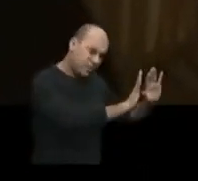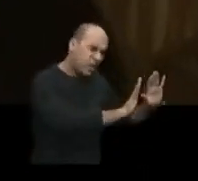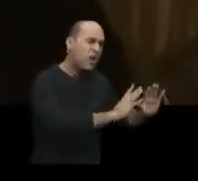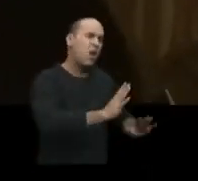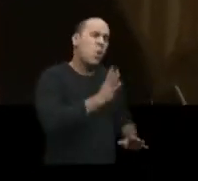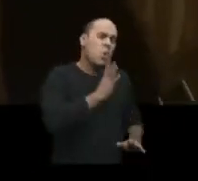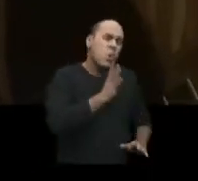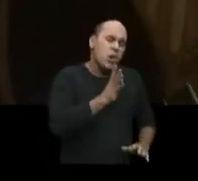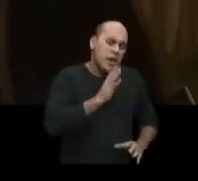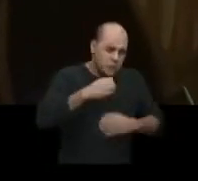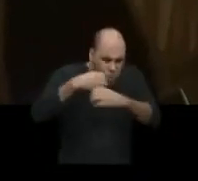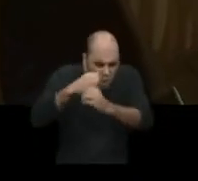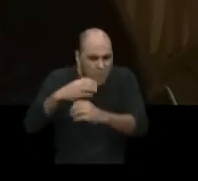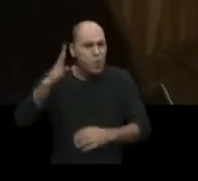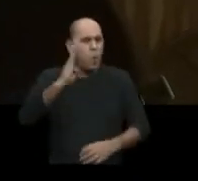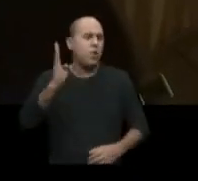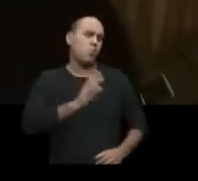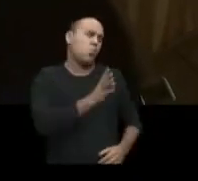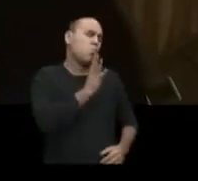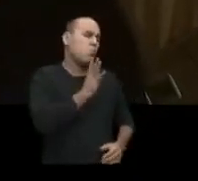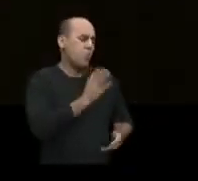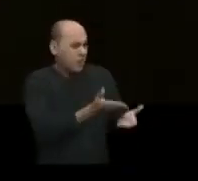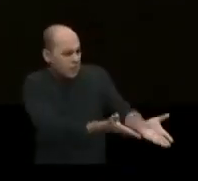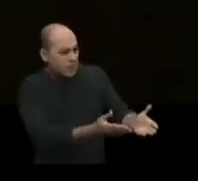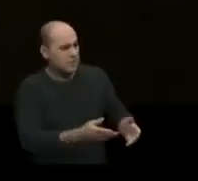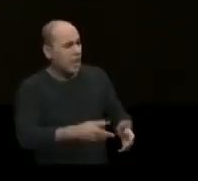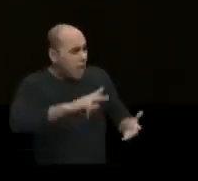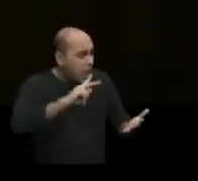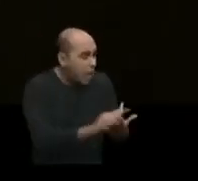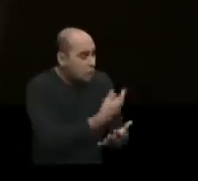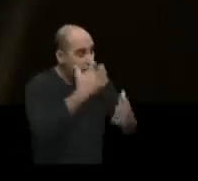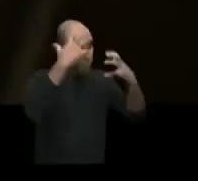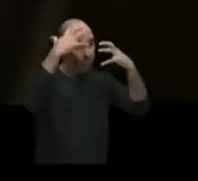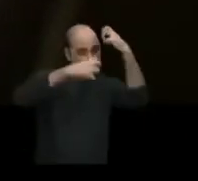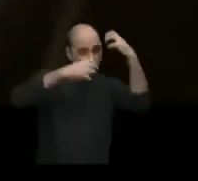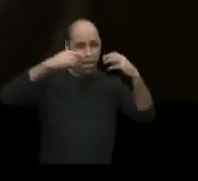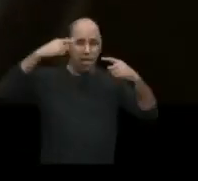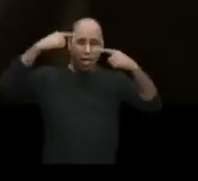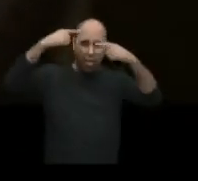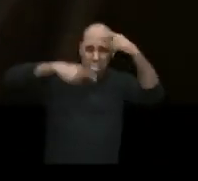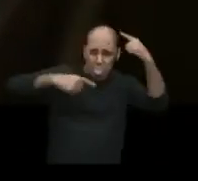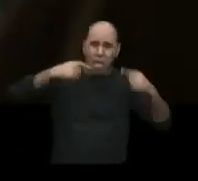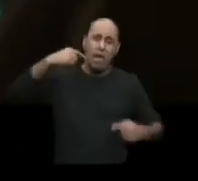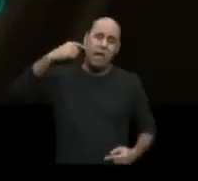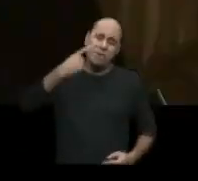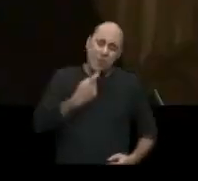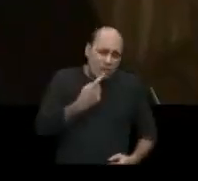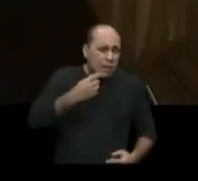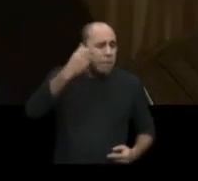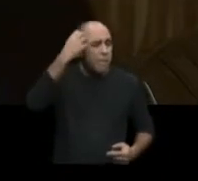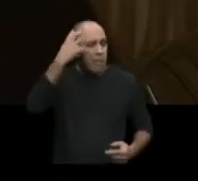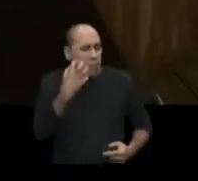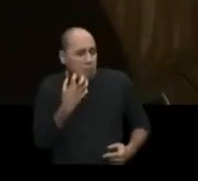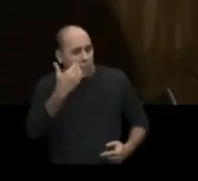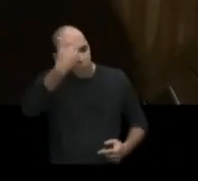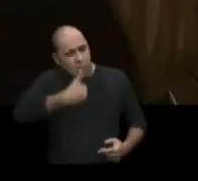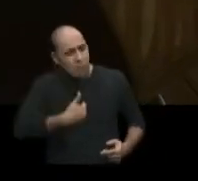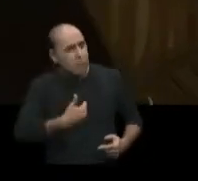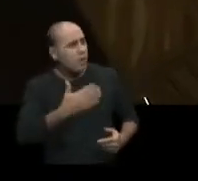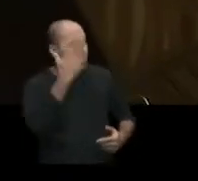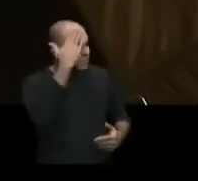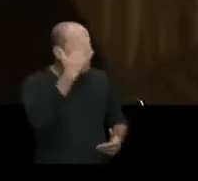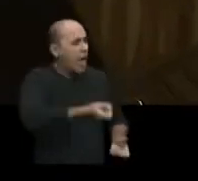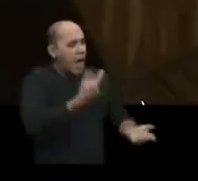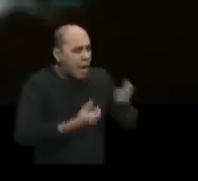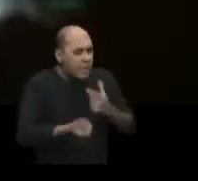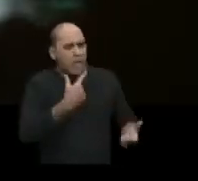de biologia. Eu sei que isso acontece com quem usa drogas ou uma série de remédios fortes. Mas isso não